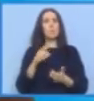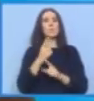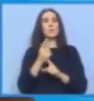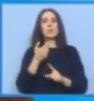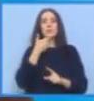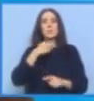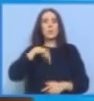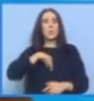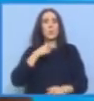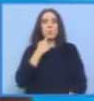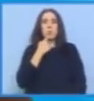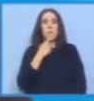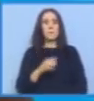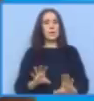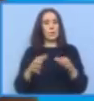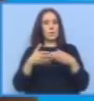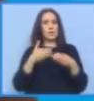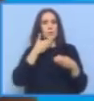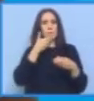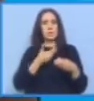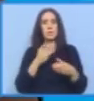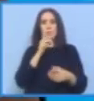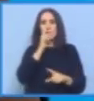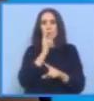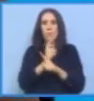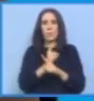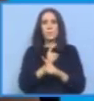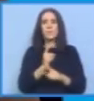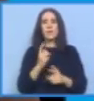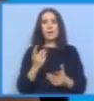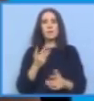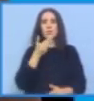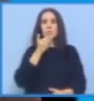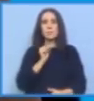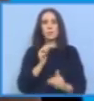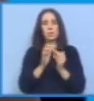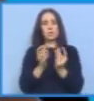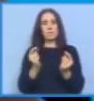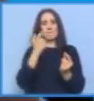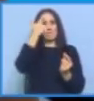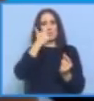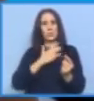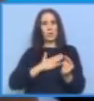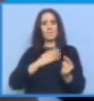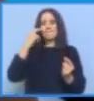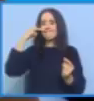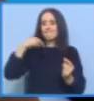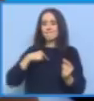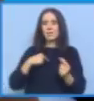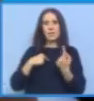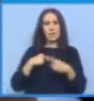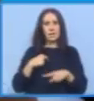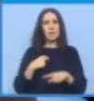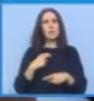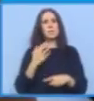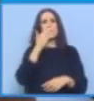experiência intensa, é uma experiência comunitária. Ao mesmo tempo é uma experiência de oração pessoal, de encontro consigo mesmo, não é? De